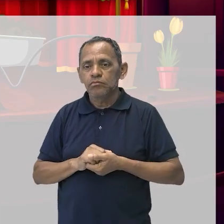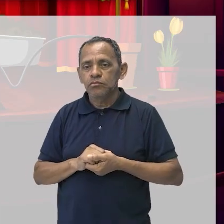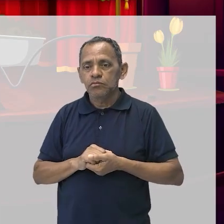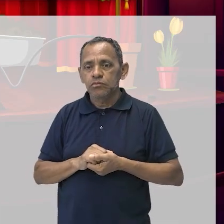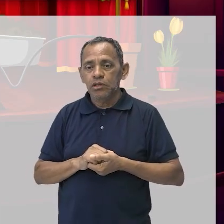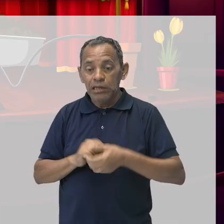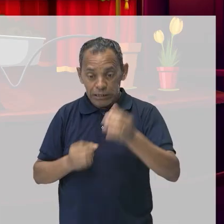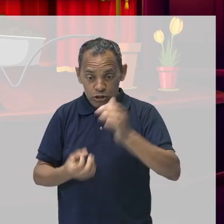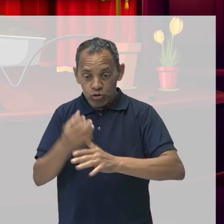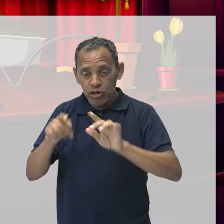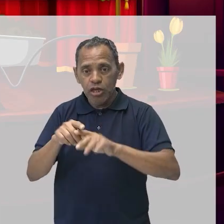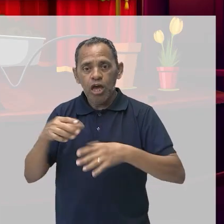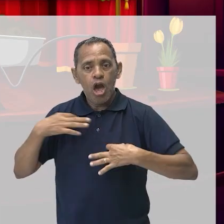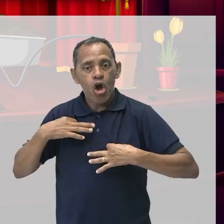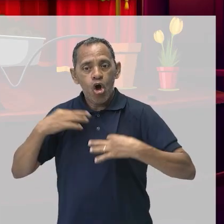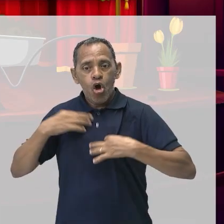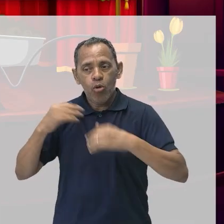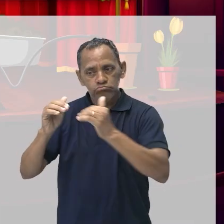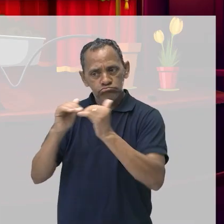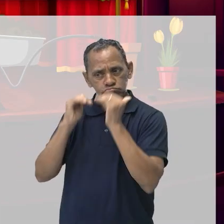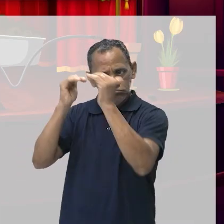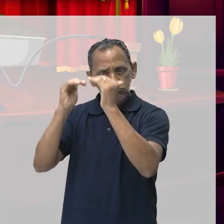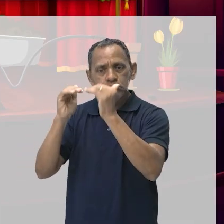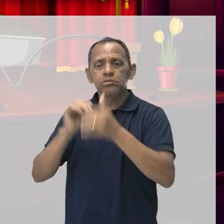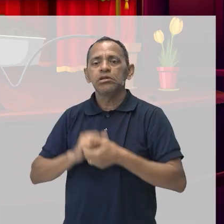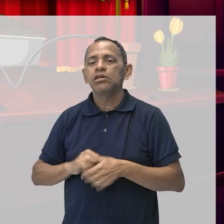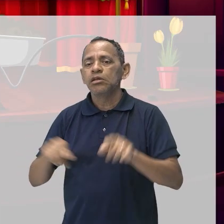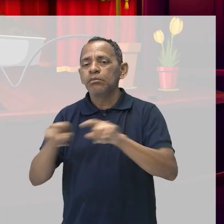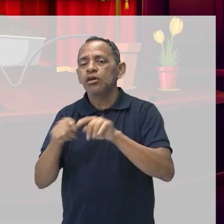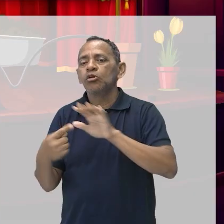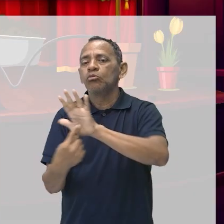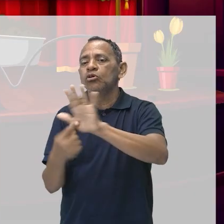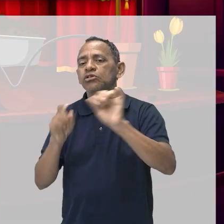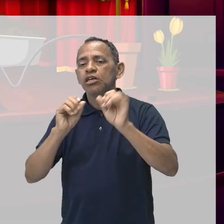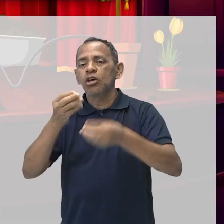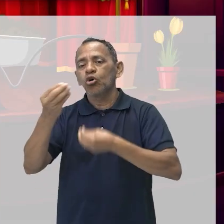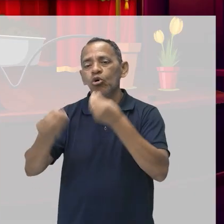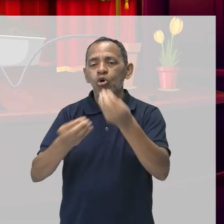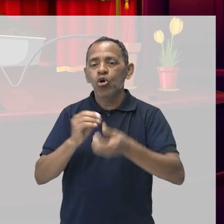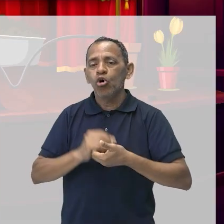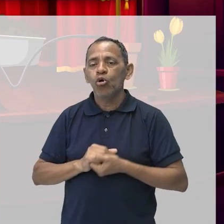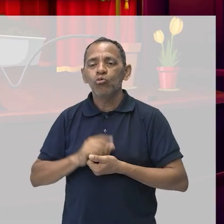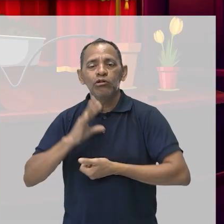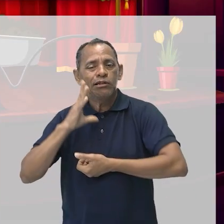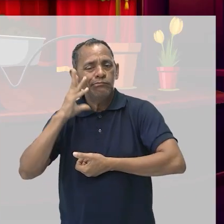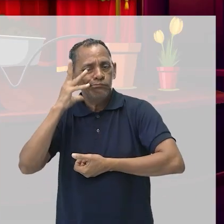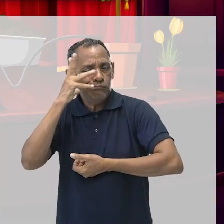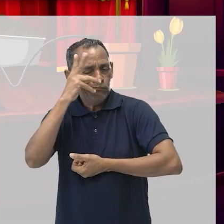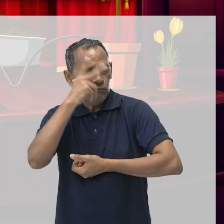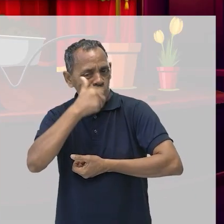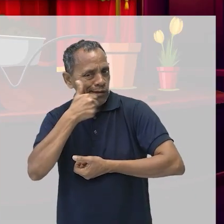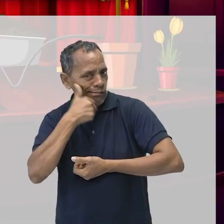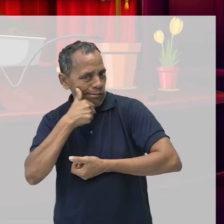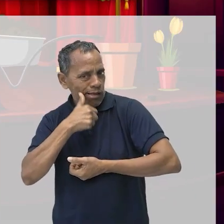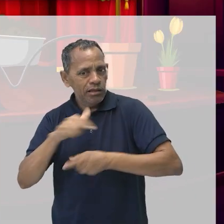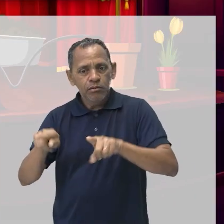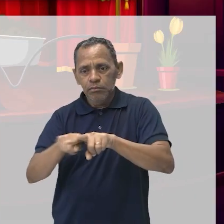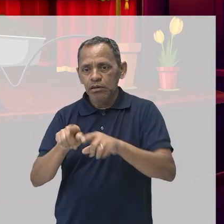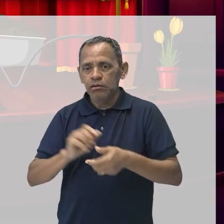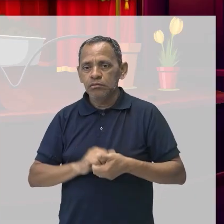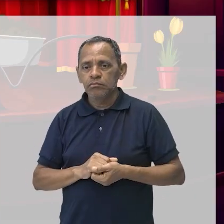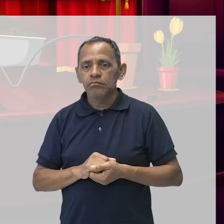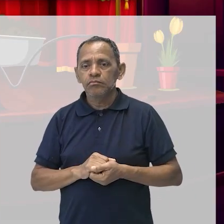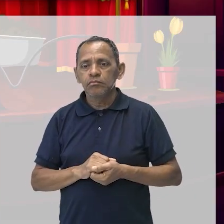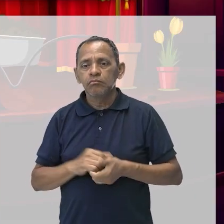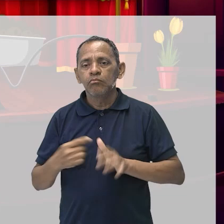não é verdade? E assim como ela mostra como é que ela é bela e etc. E aí, mas para que tudo